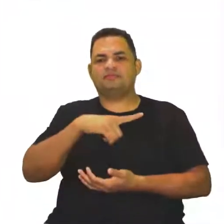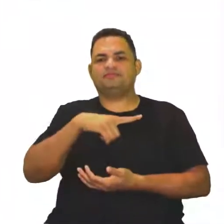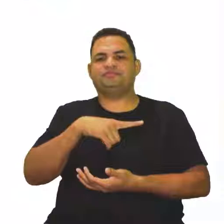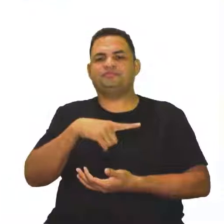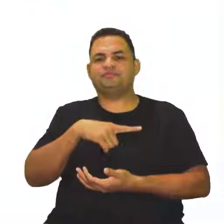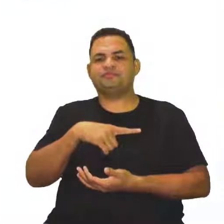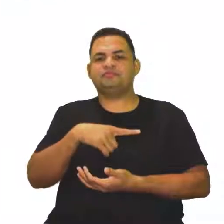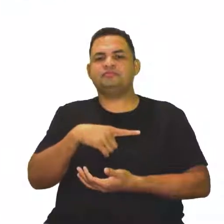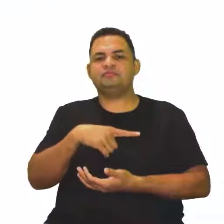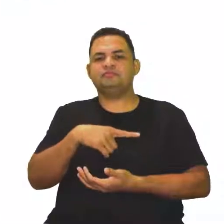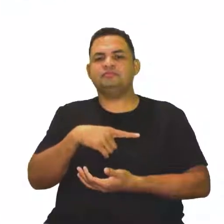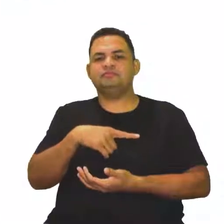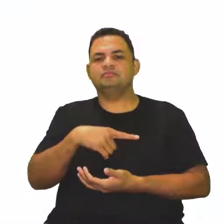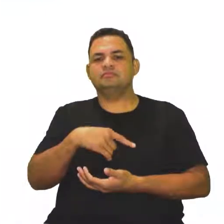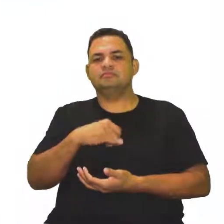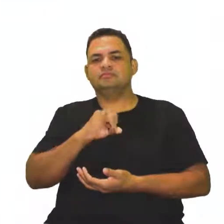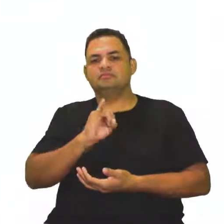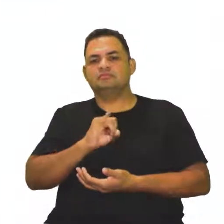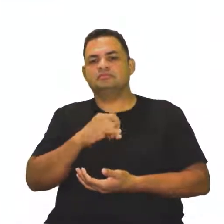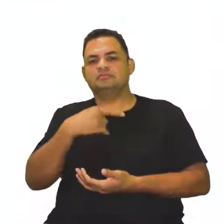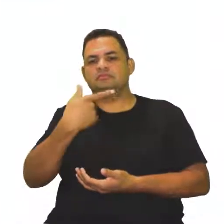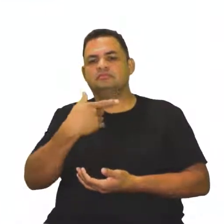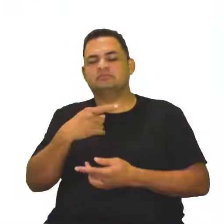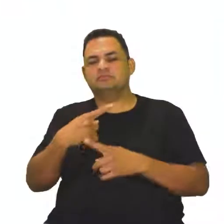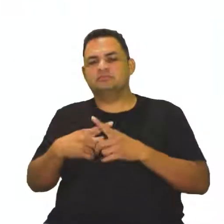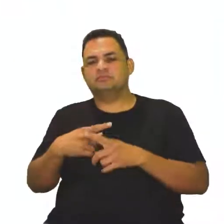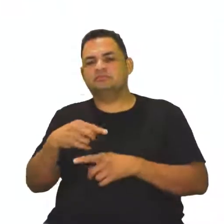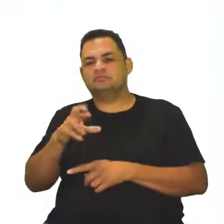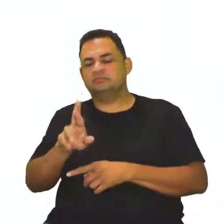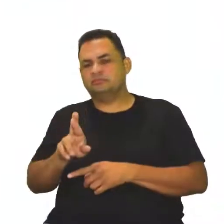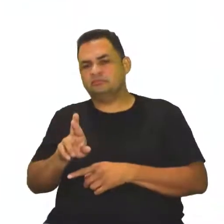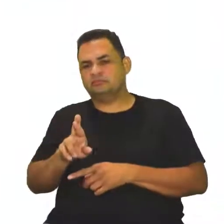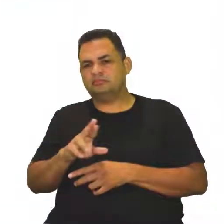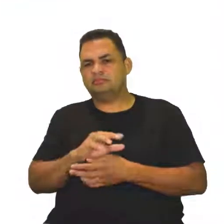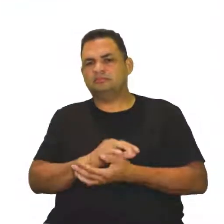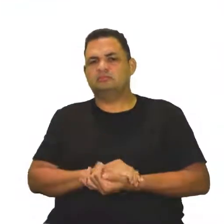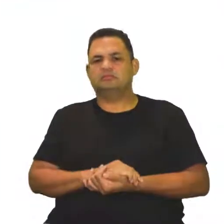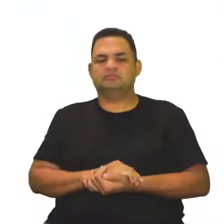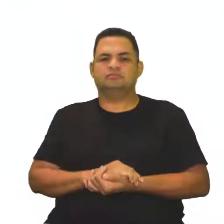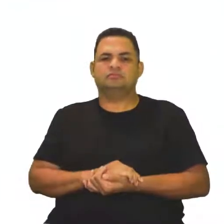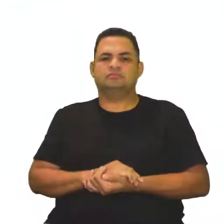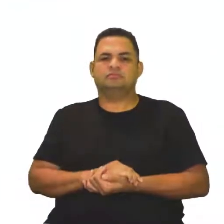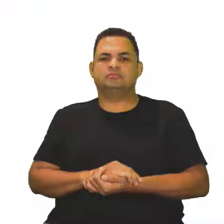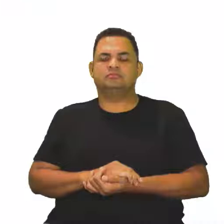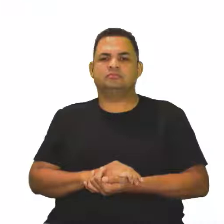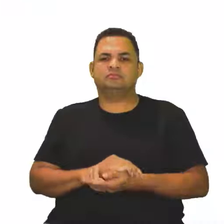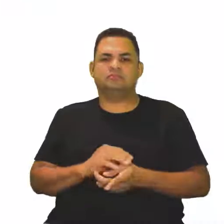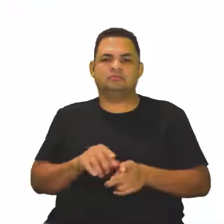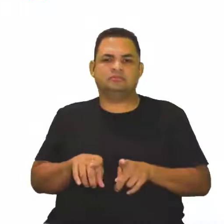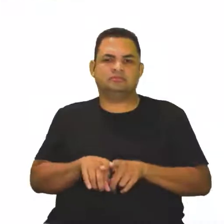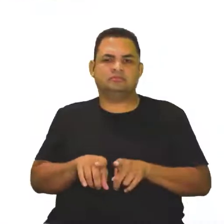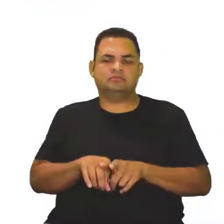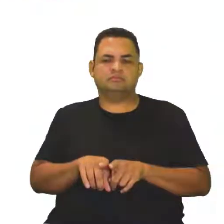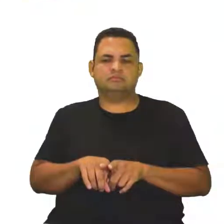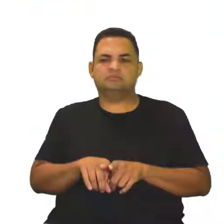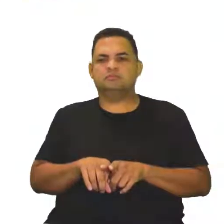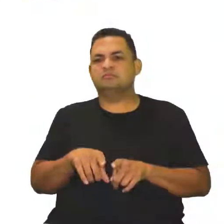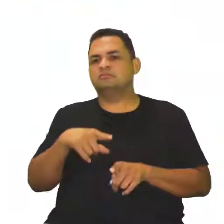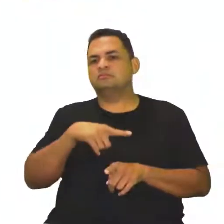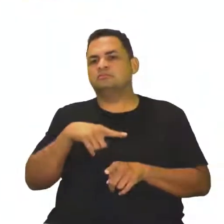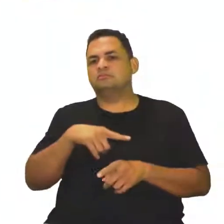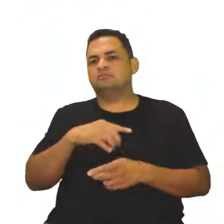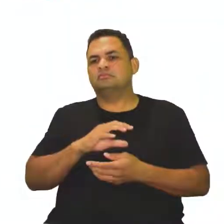ó, I ao quadrado vezes R, relacionada com corrente e resistência. E nós temos também, olha só, o